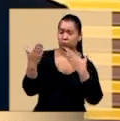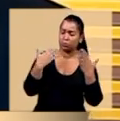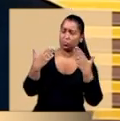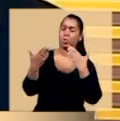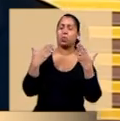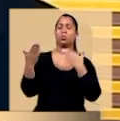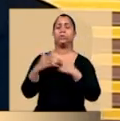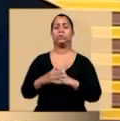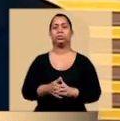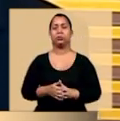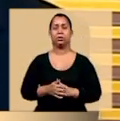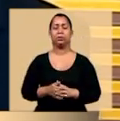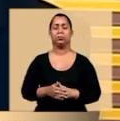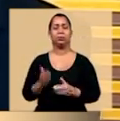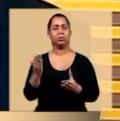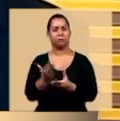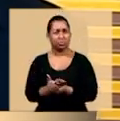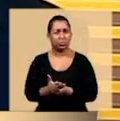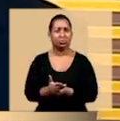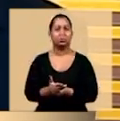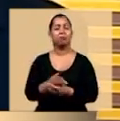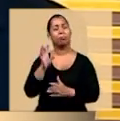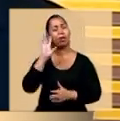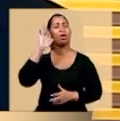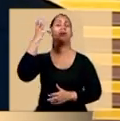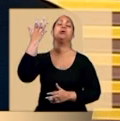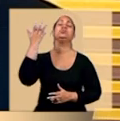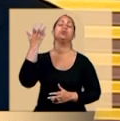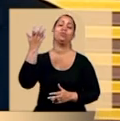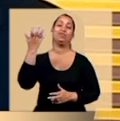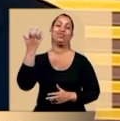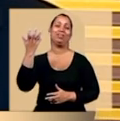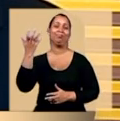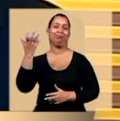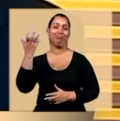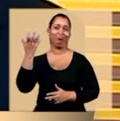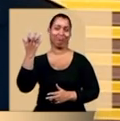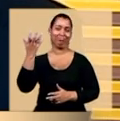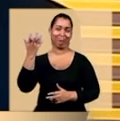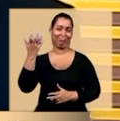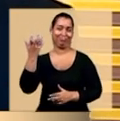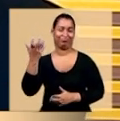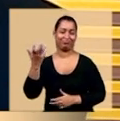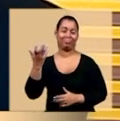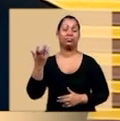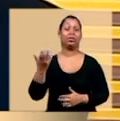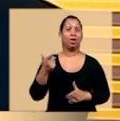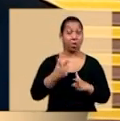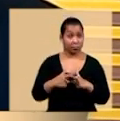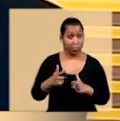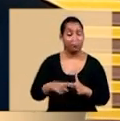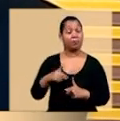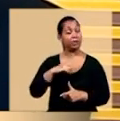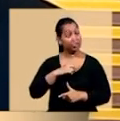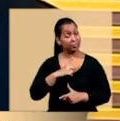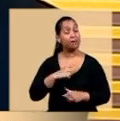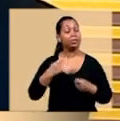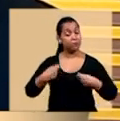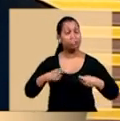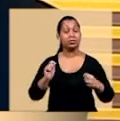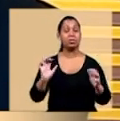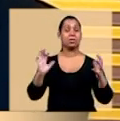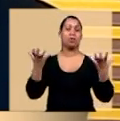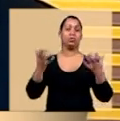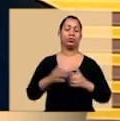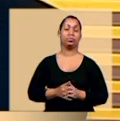médica, psicológica, pode ser jurídica, não é? Para resolver, não negar a existência do problema. É um problema que existe